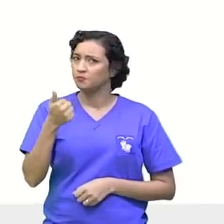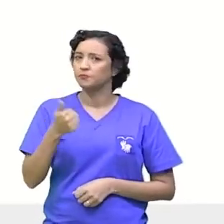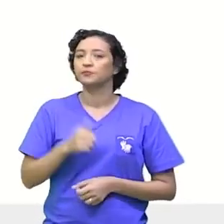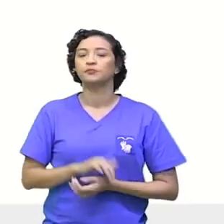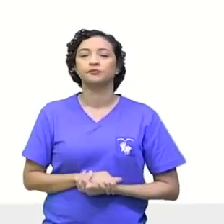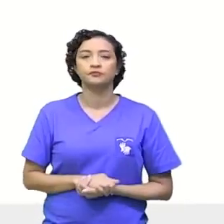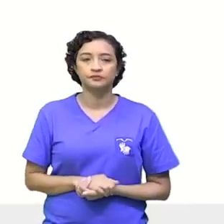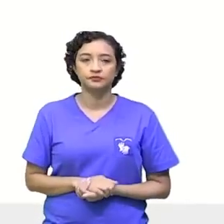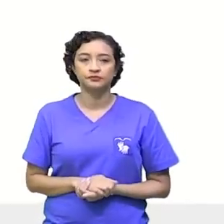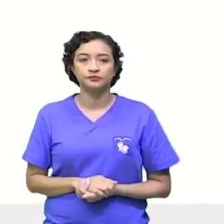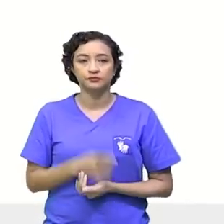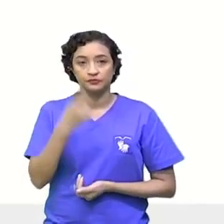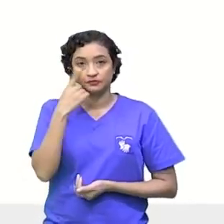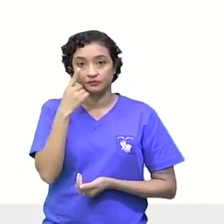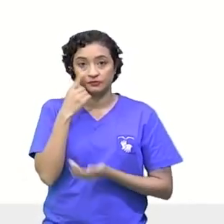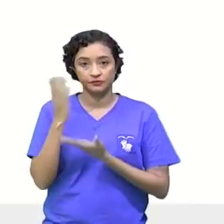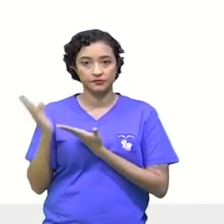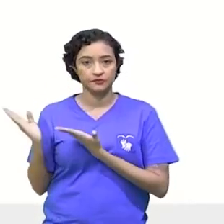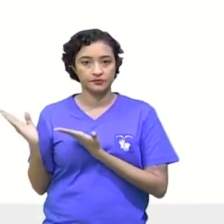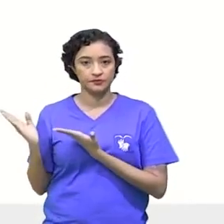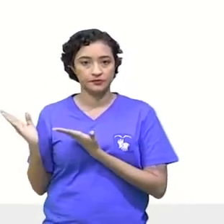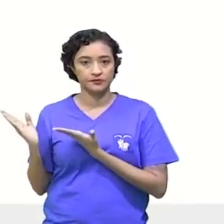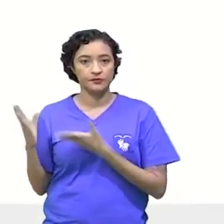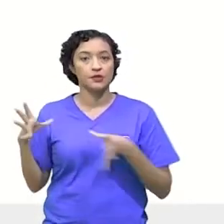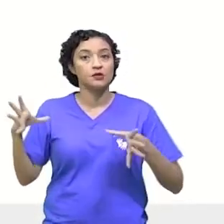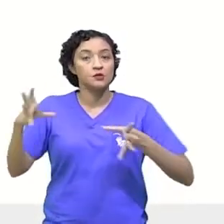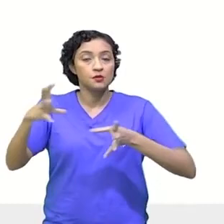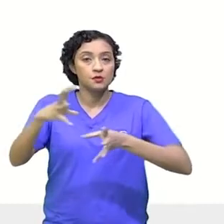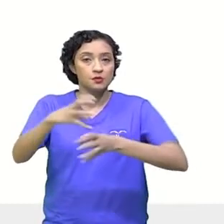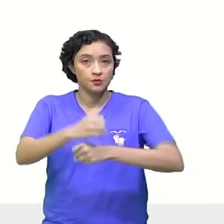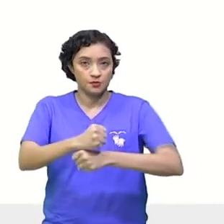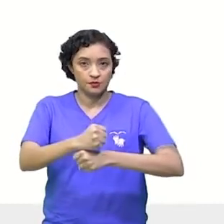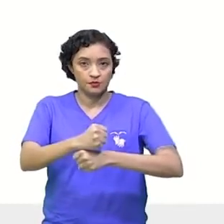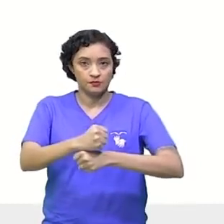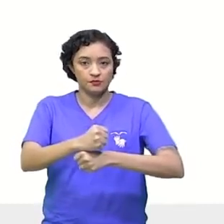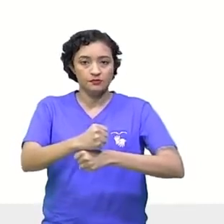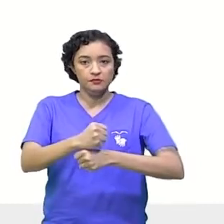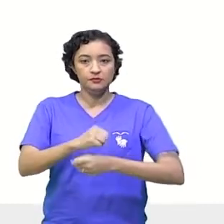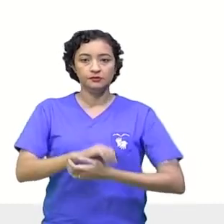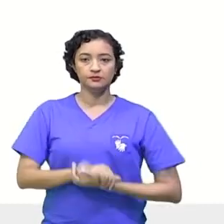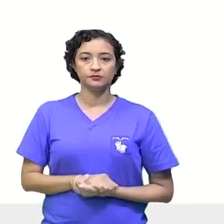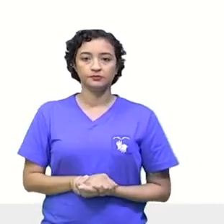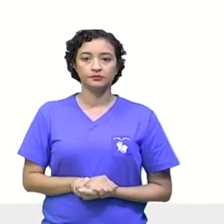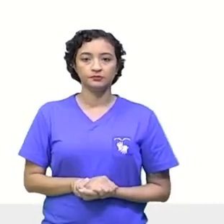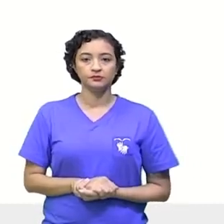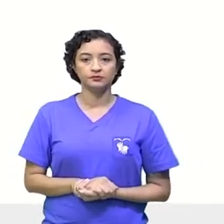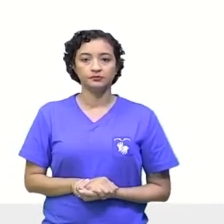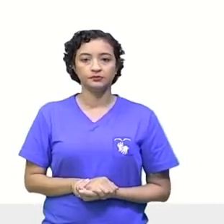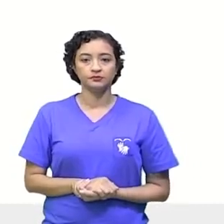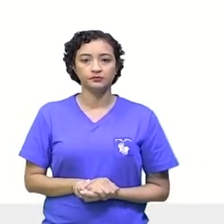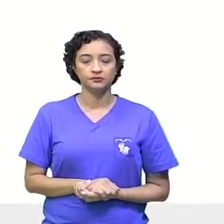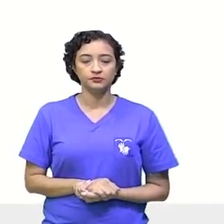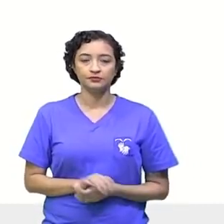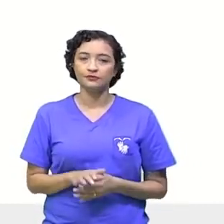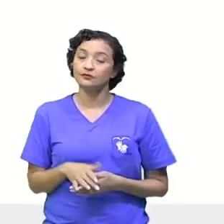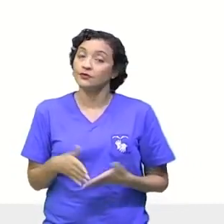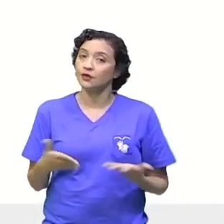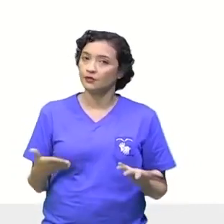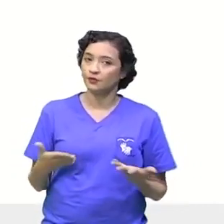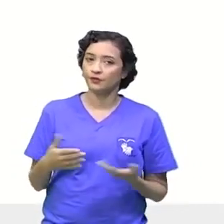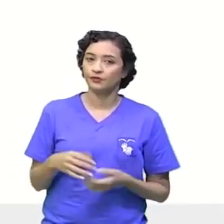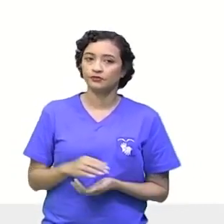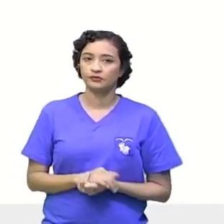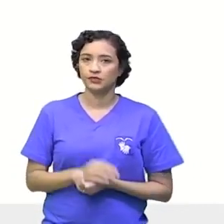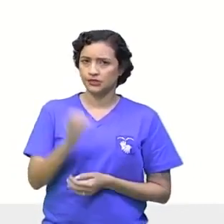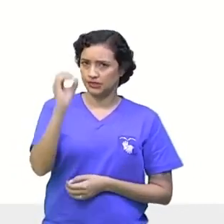aí. Temos aí essa soma, tá certo? Então vamos fazer aí. Bom, temos aqui